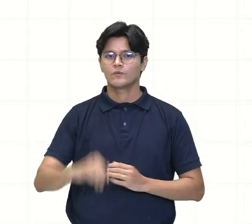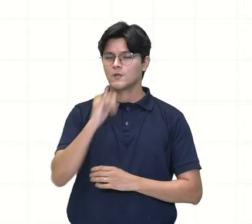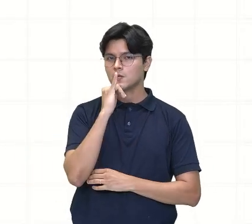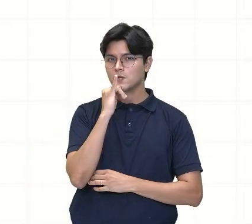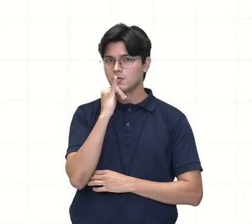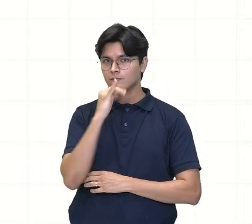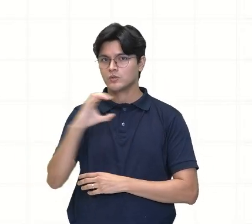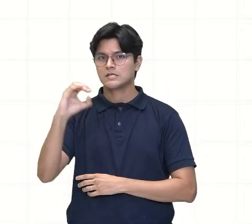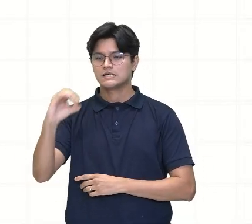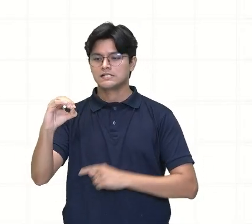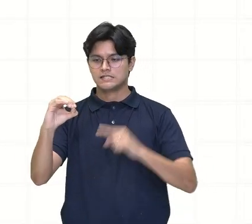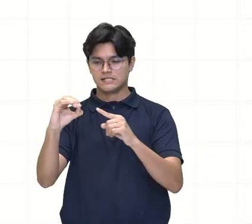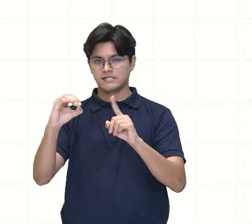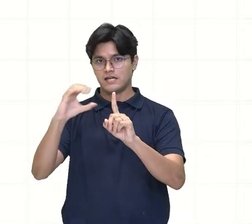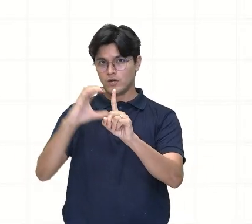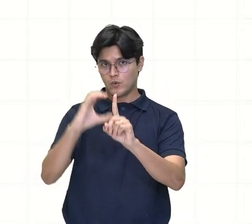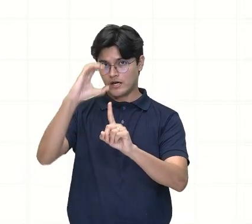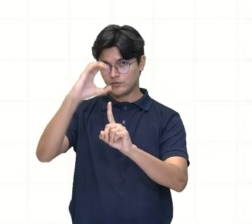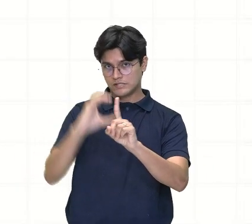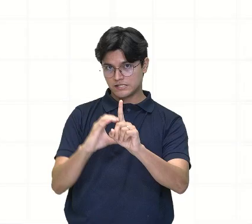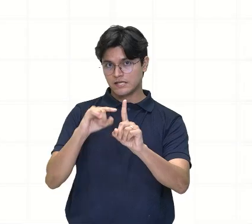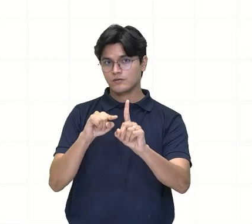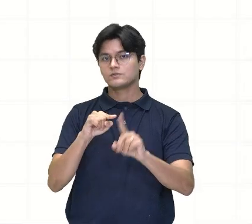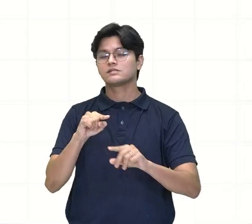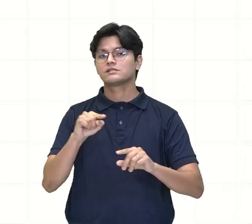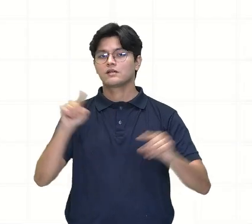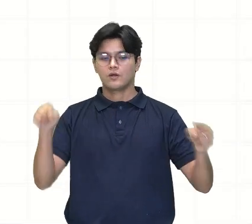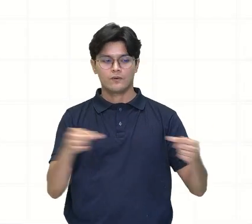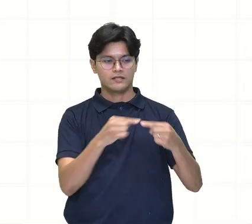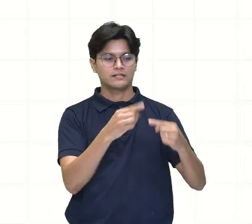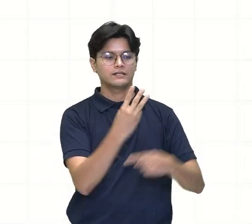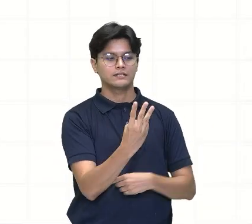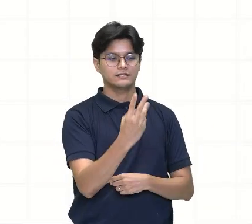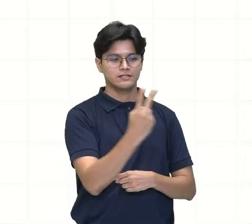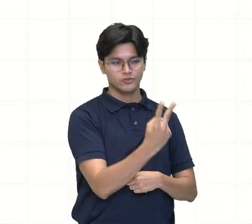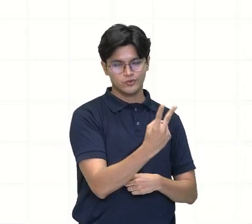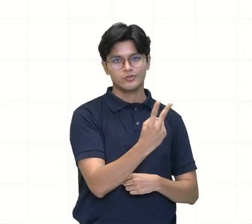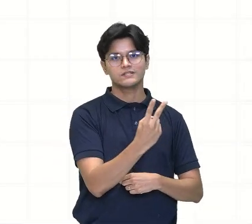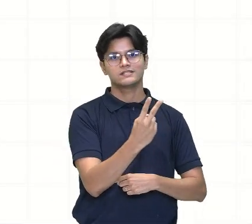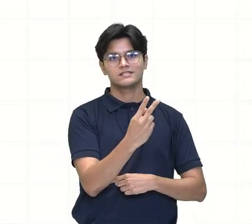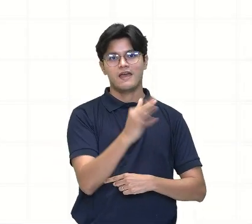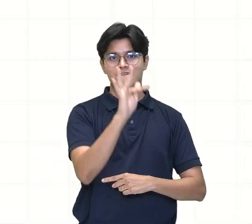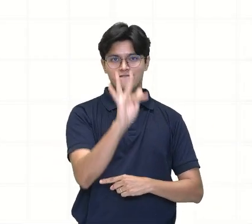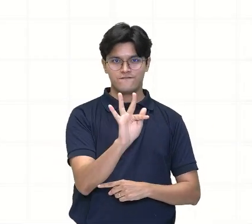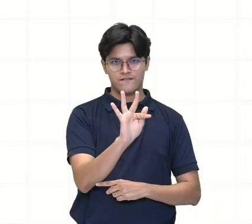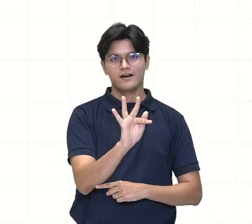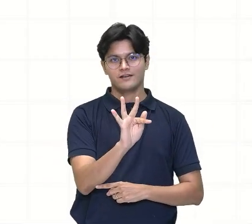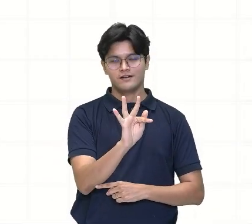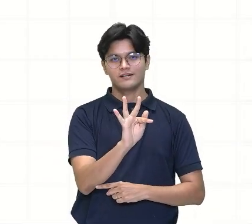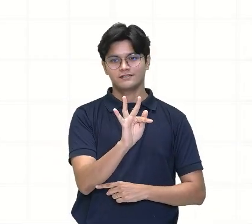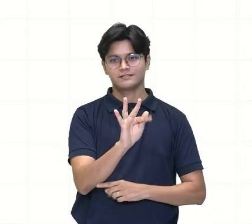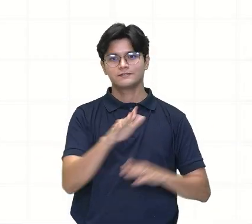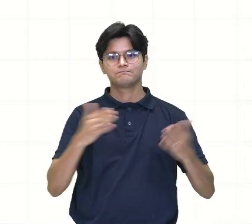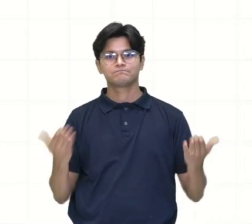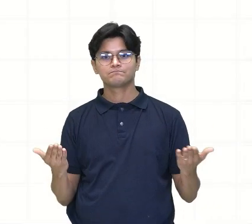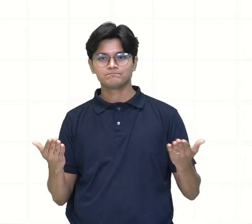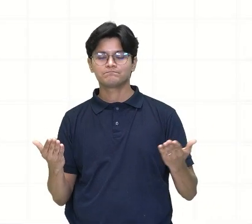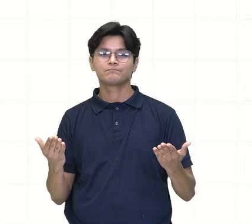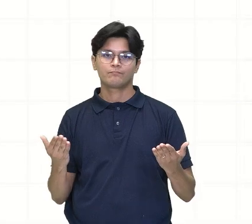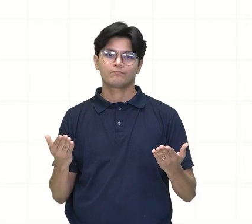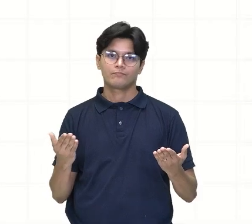32 graus Fahrenheit. Então, existe um cálculo aí, é estudado isso na disciplina de